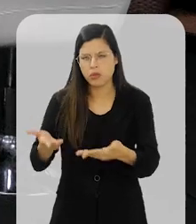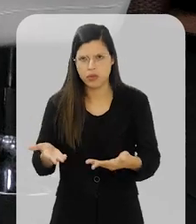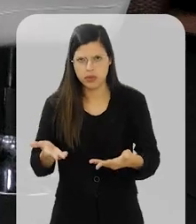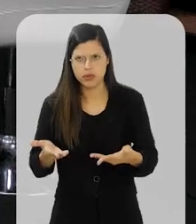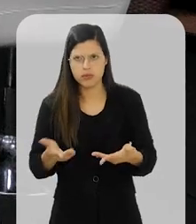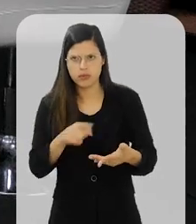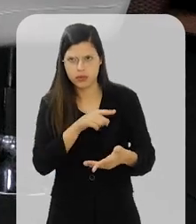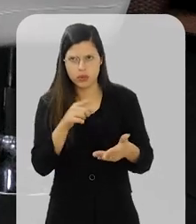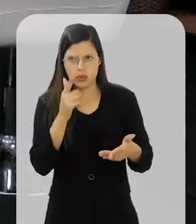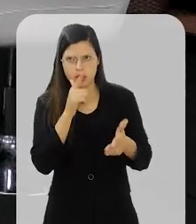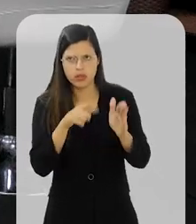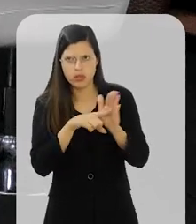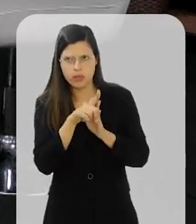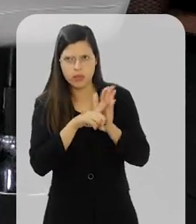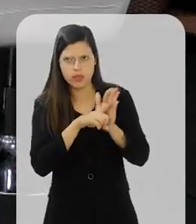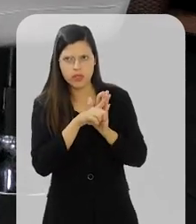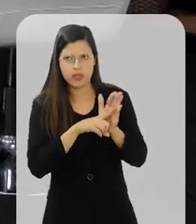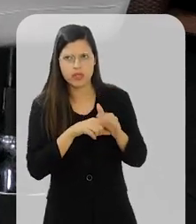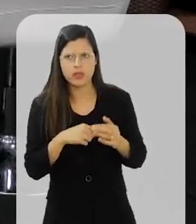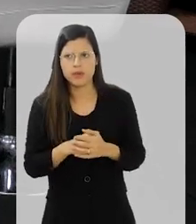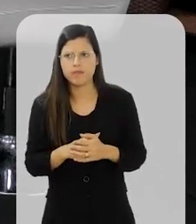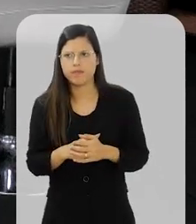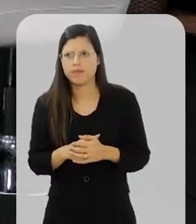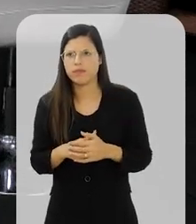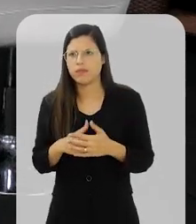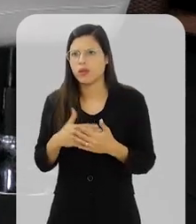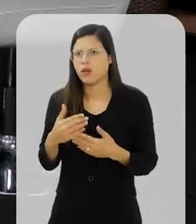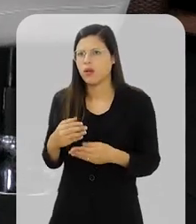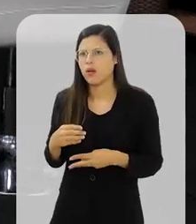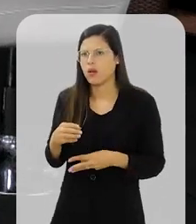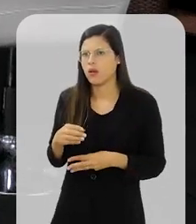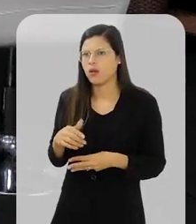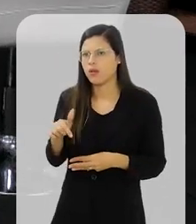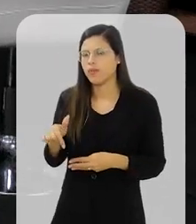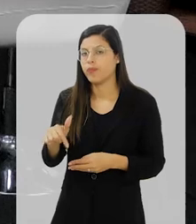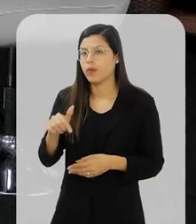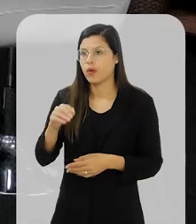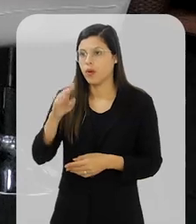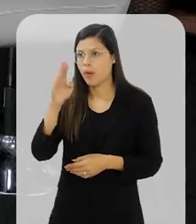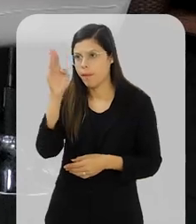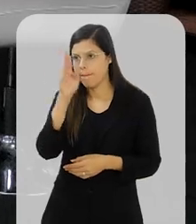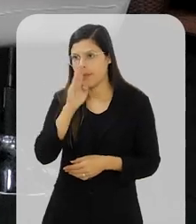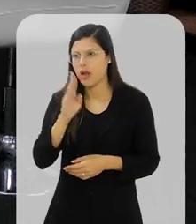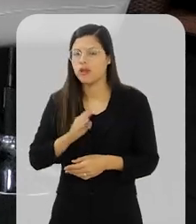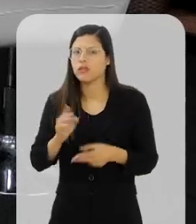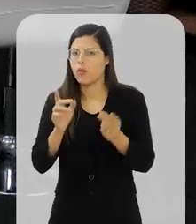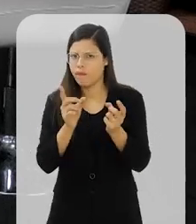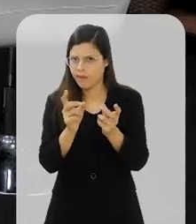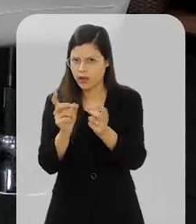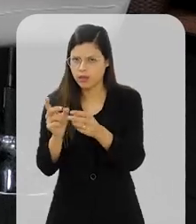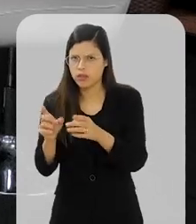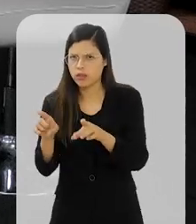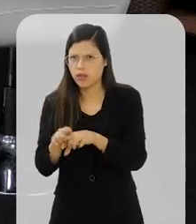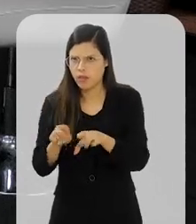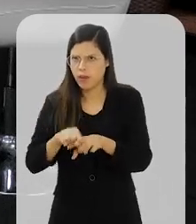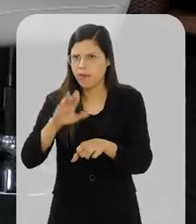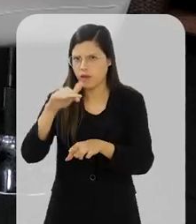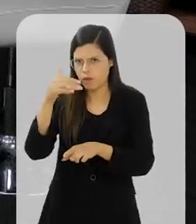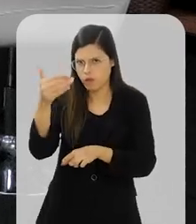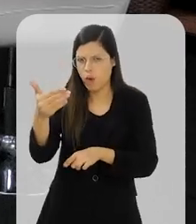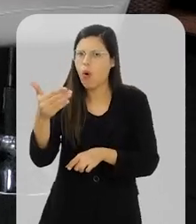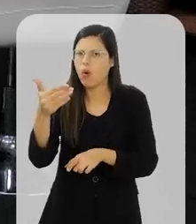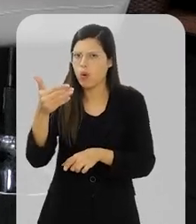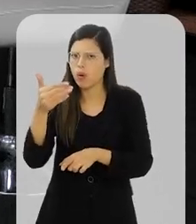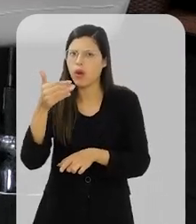conseguiram pesquisar sobre isso? Sim, porque o Brasil exporta, né? Exatamente, então, além do Brasil, consumo, o Brasil além exporta do consumo interno, açaí,